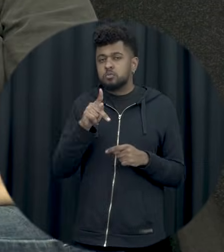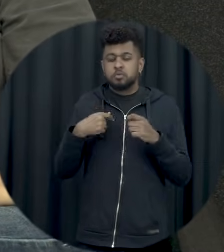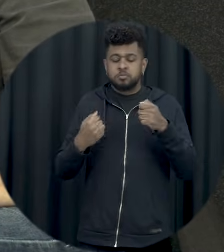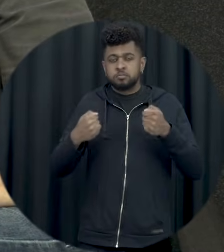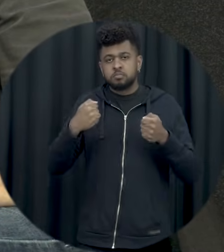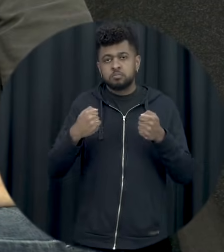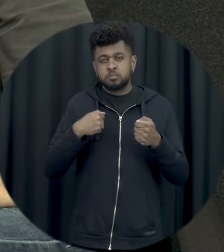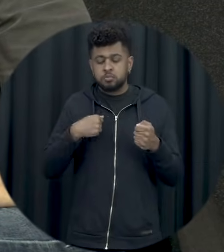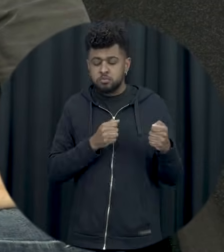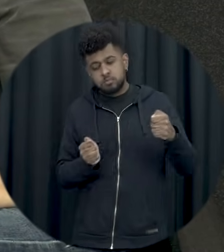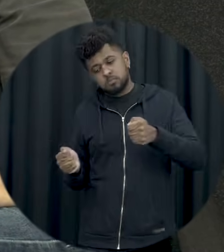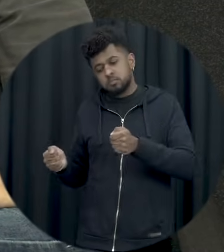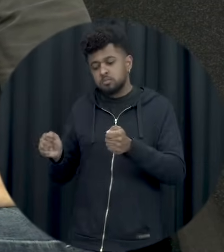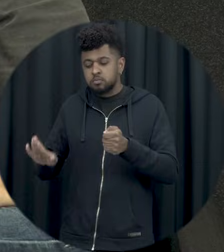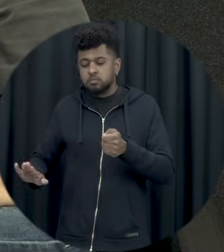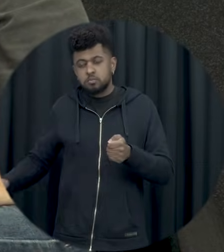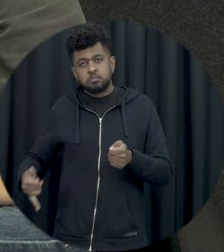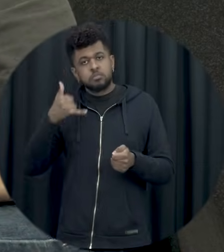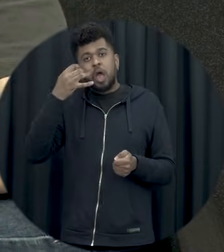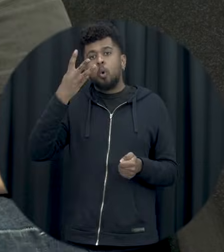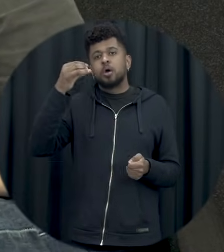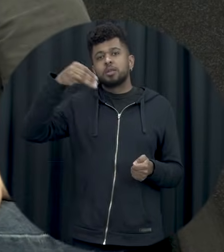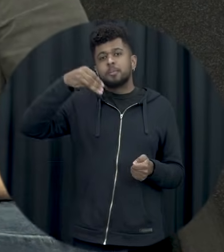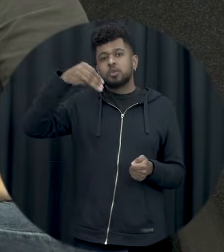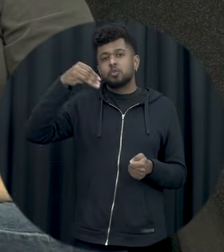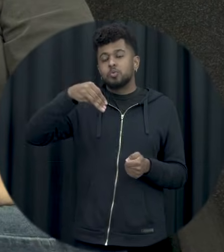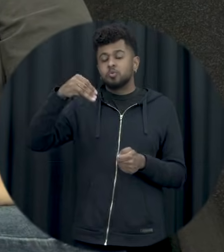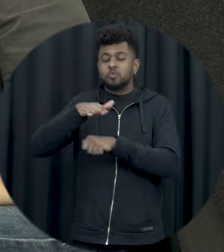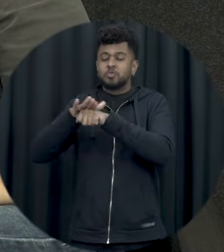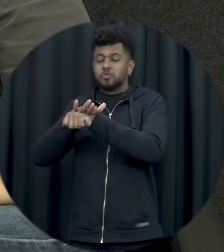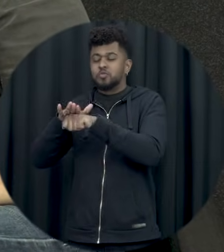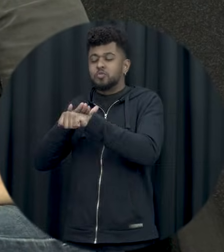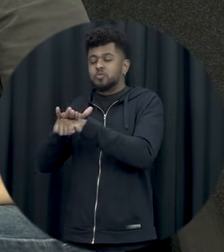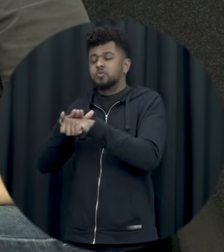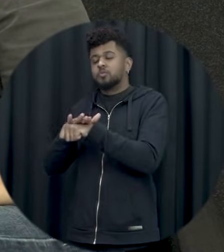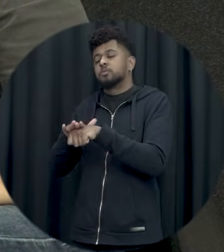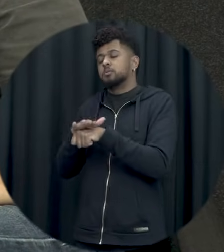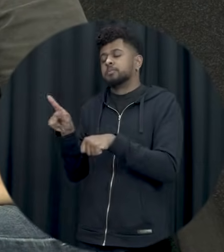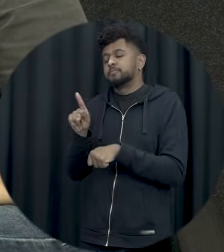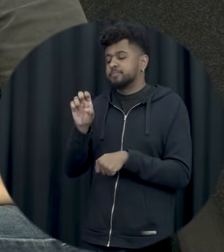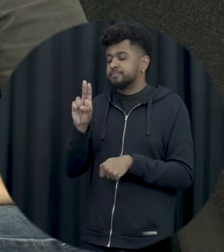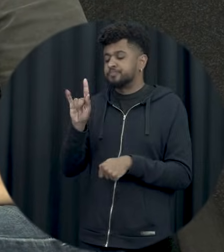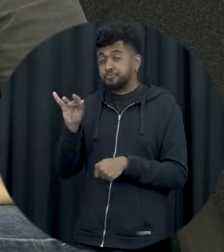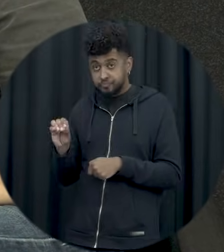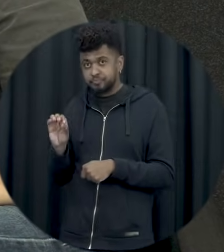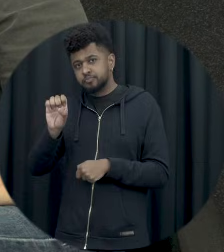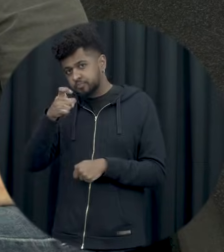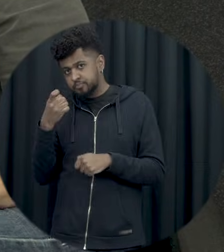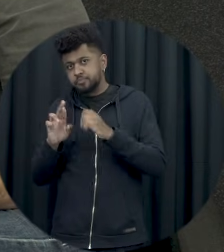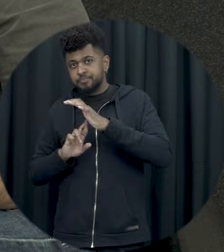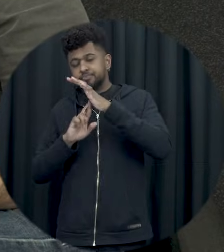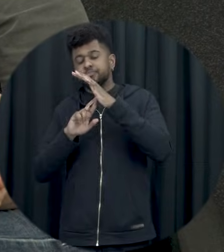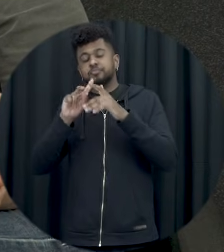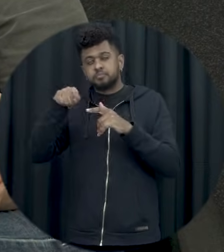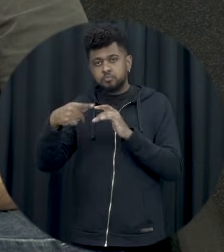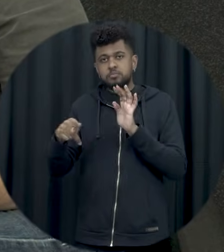carro. 40 minutos de sabatina do professor Eljo por telefone. E aí depois a própria Unila,